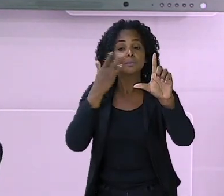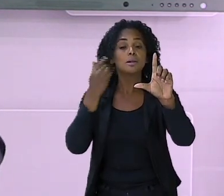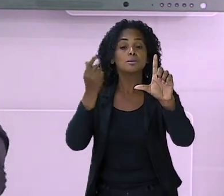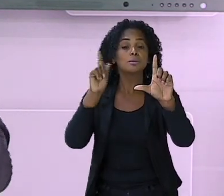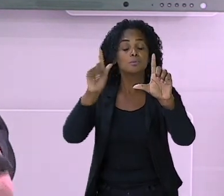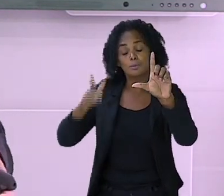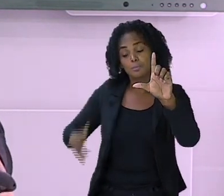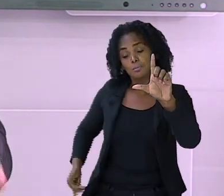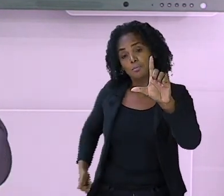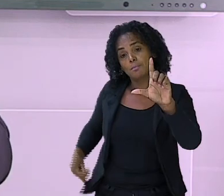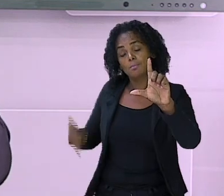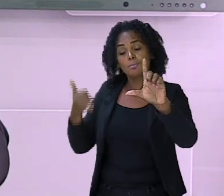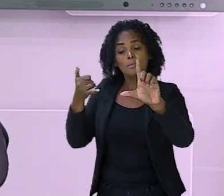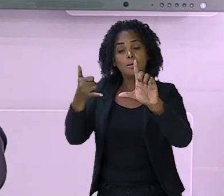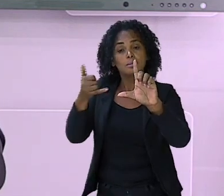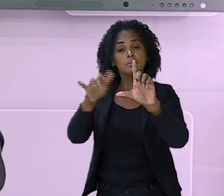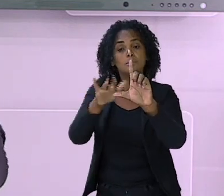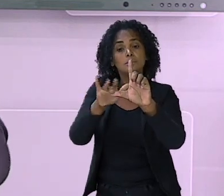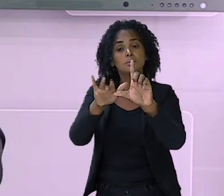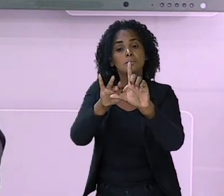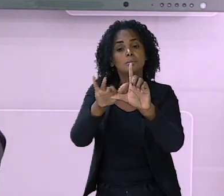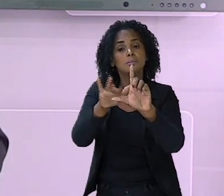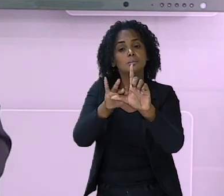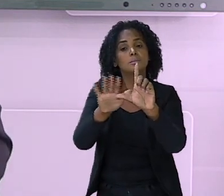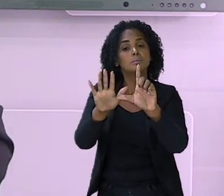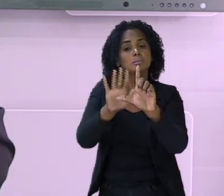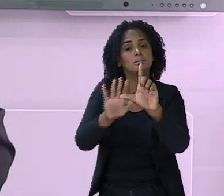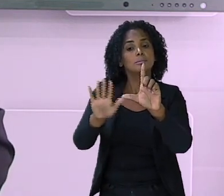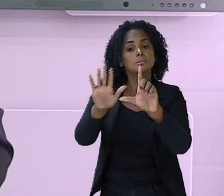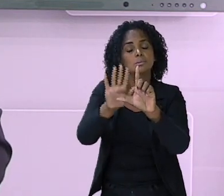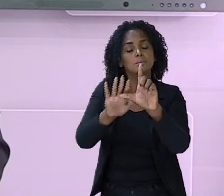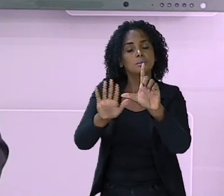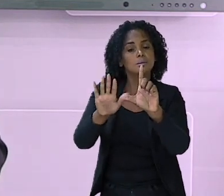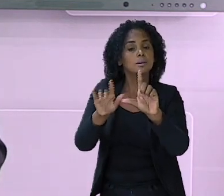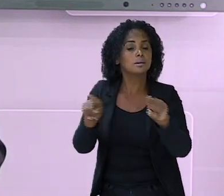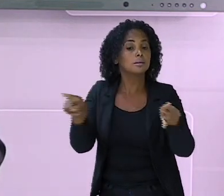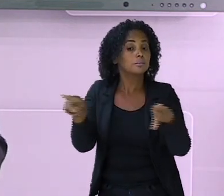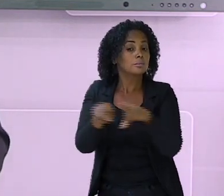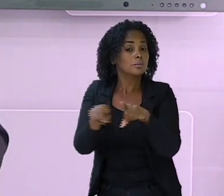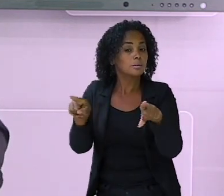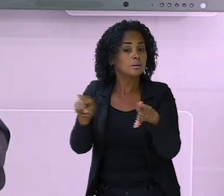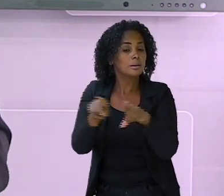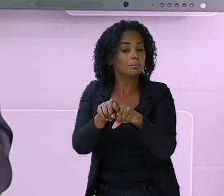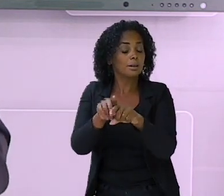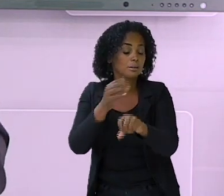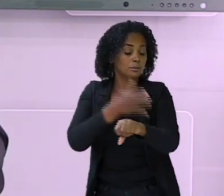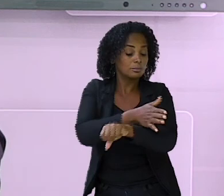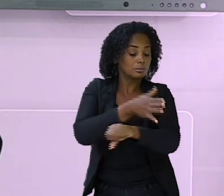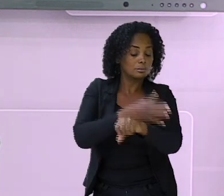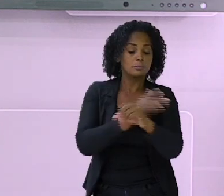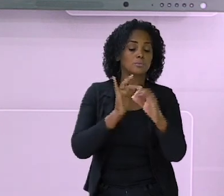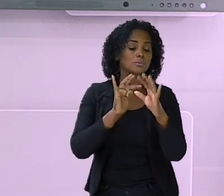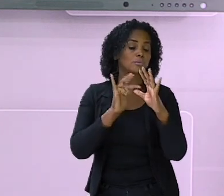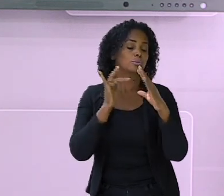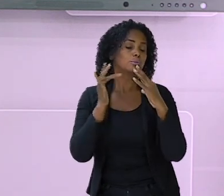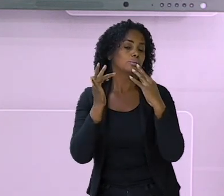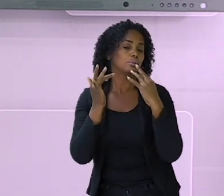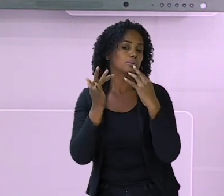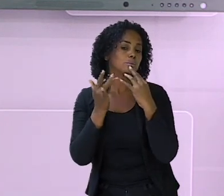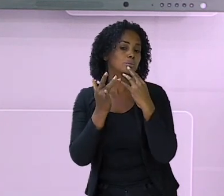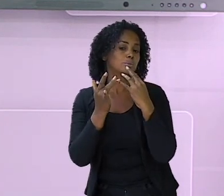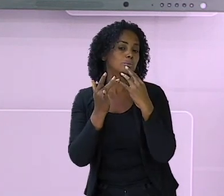no conforto da sua casa. E se tiver alguém ainda que não acessou a plataforma, eu vou dizer como que faz.